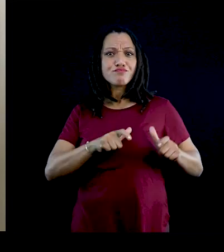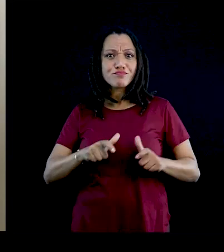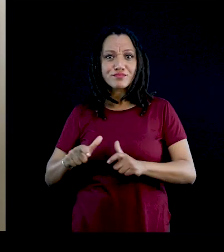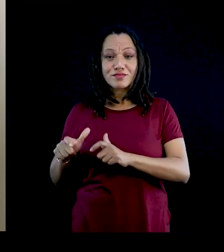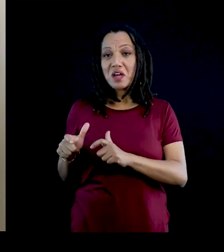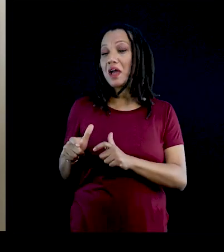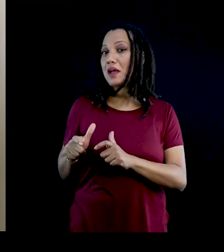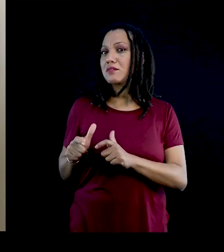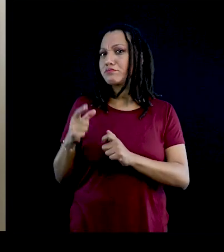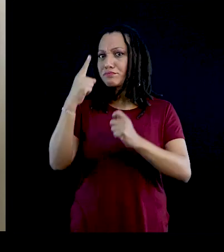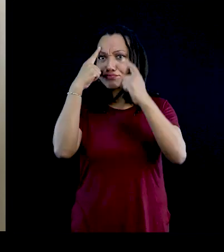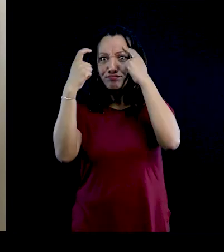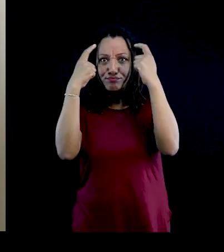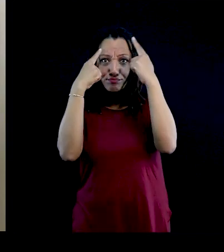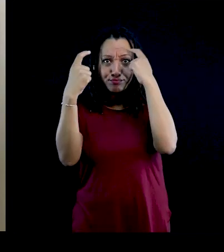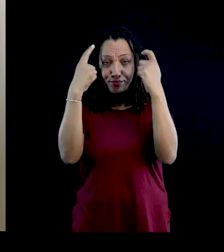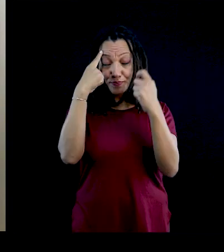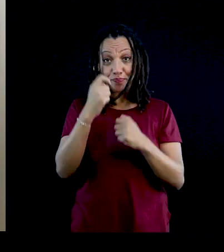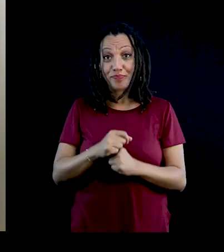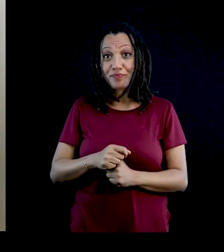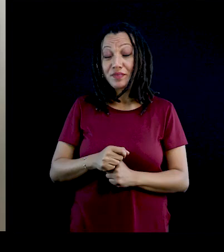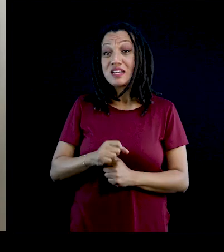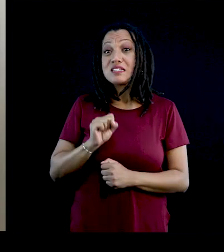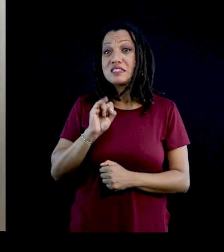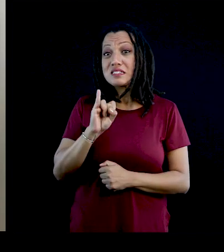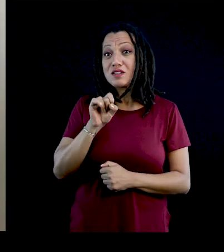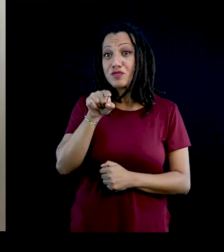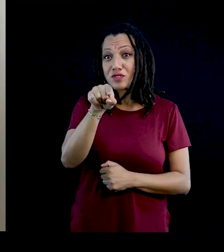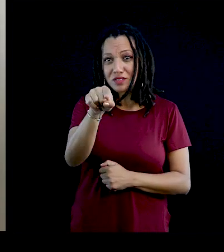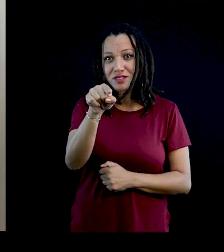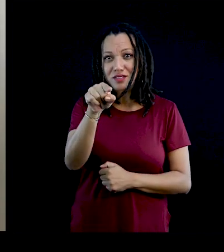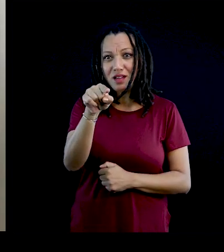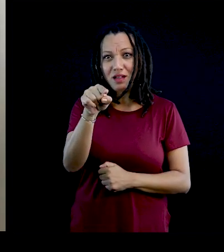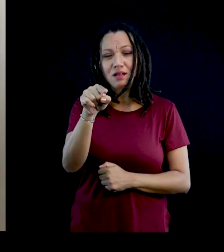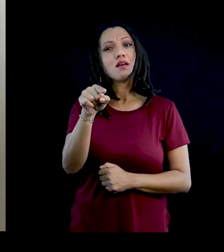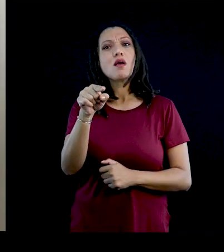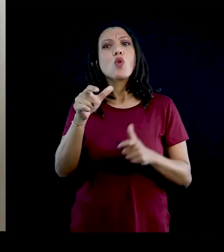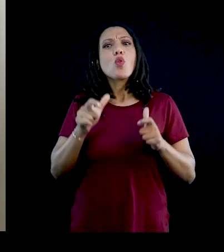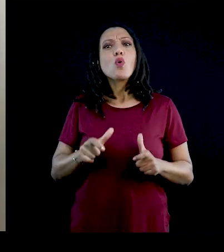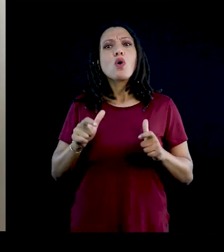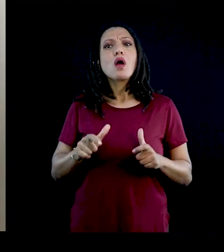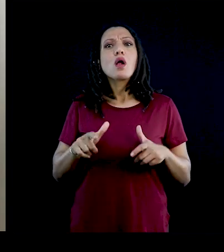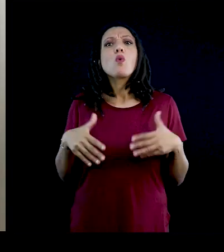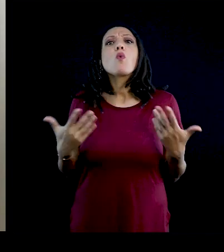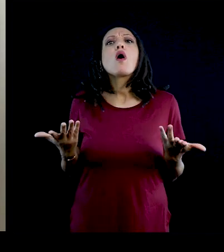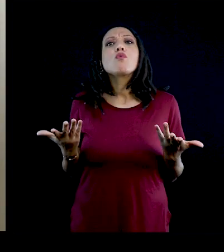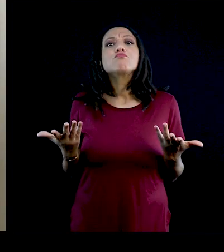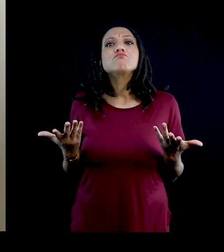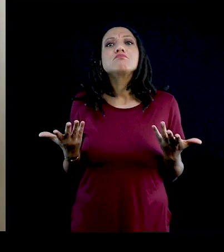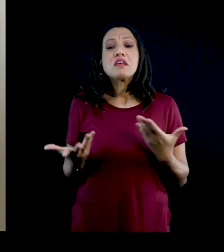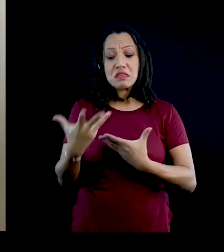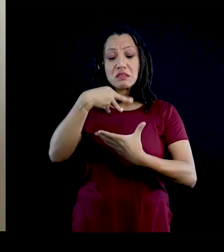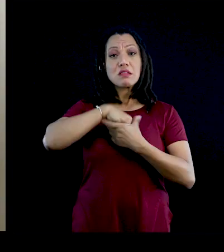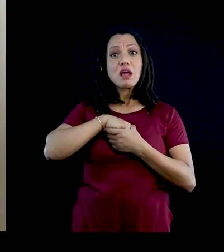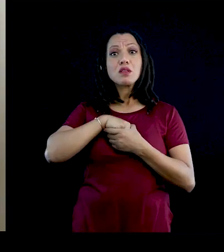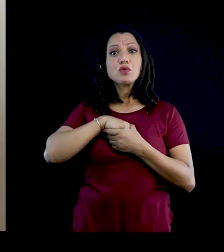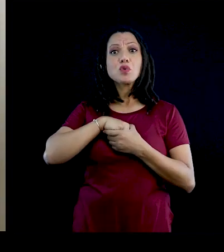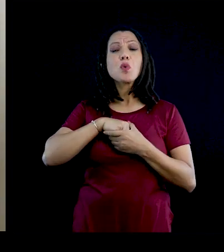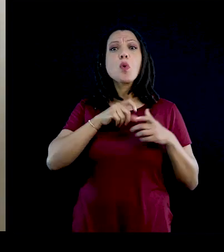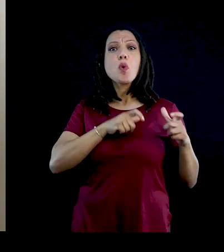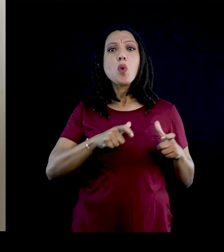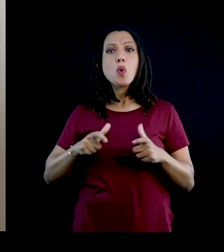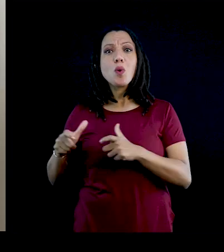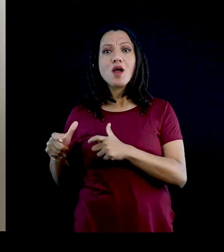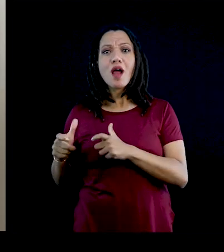fosse um lugar, como que você seria? Quais são os lugares que teriam dentro de você? Será que seriam muitos lugares ou